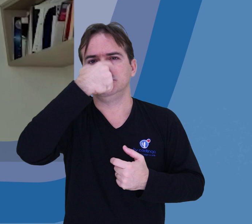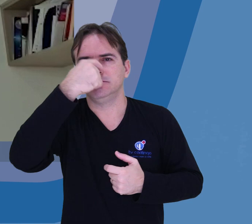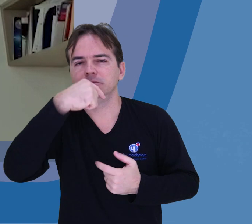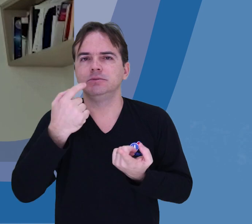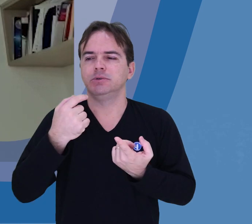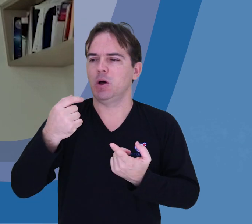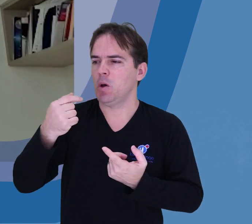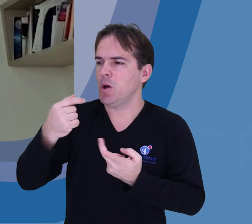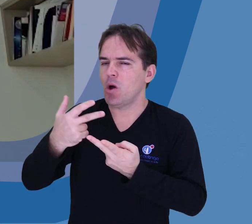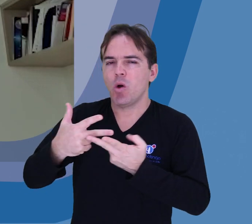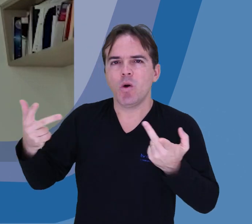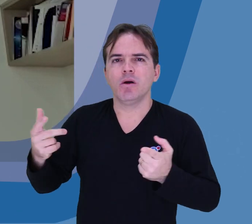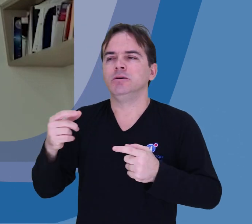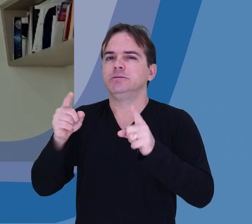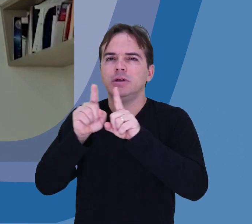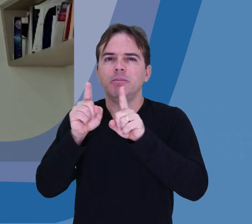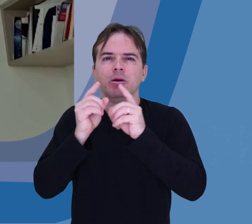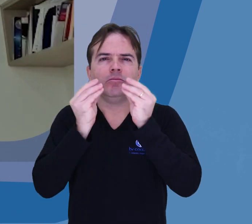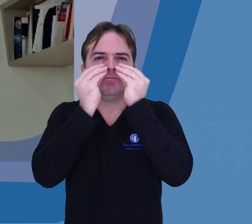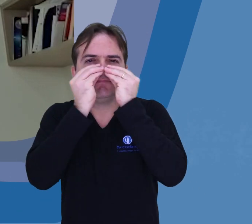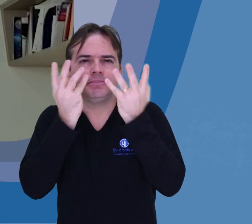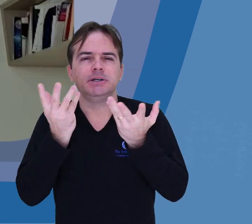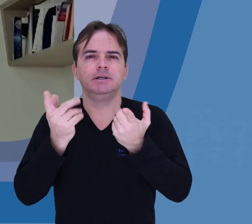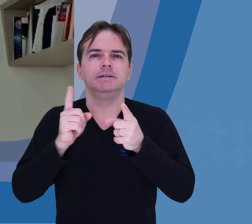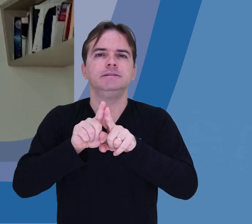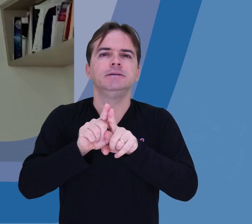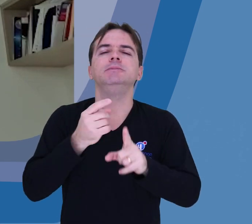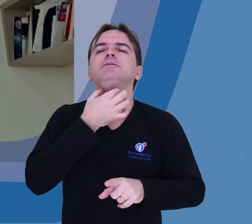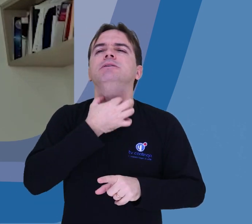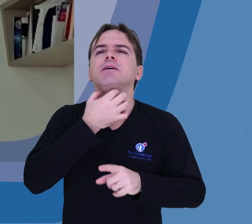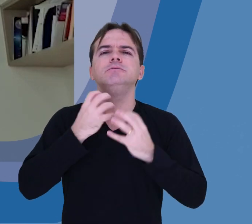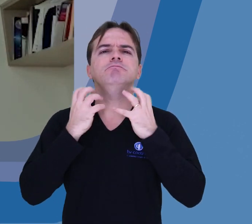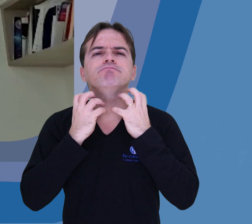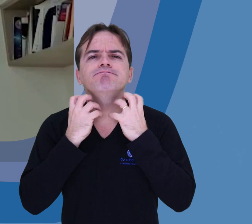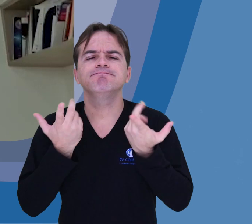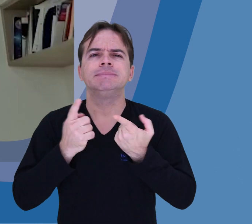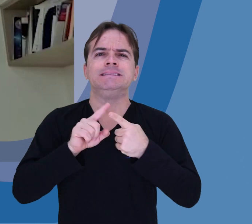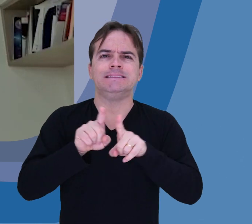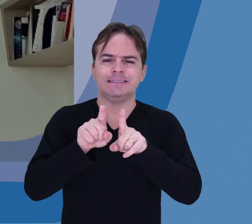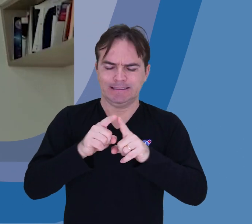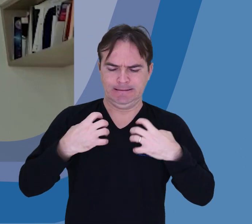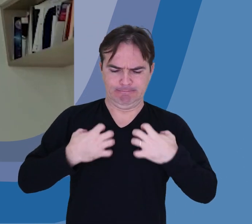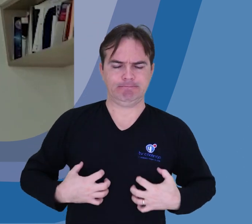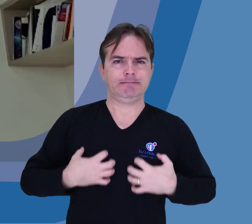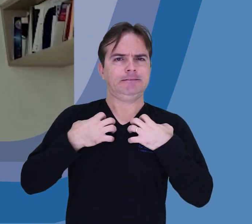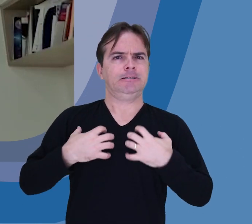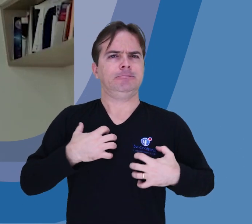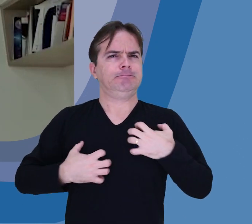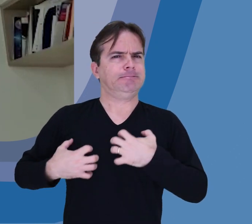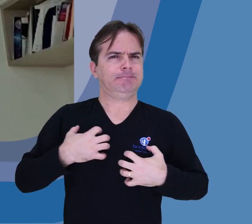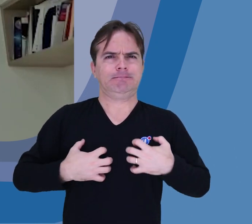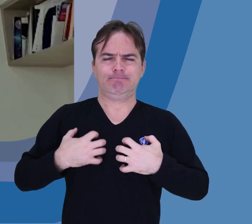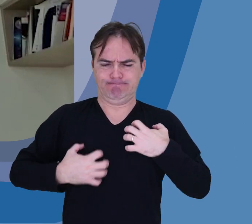espirro coriza cumprimento nasal a obrigar na garganta agitação da laringe às vezes com que dão